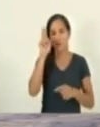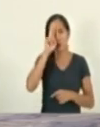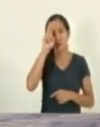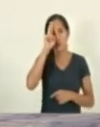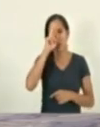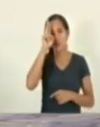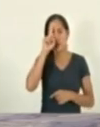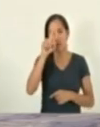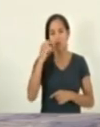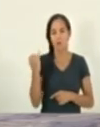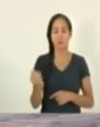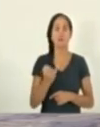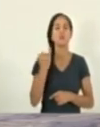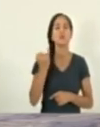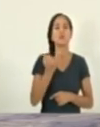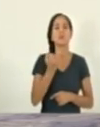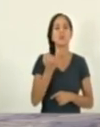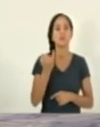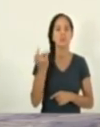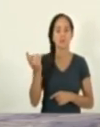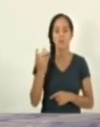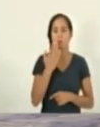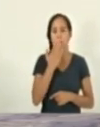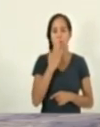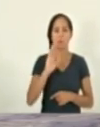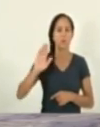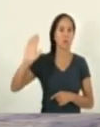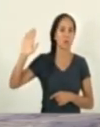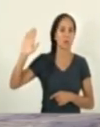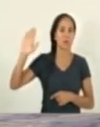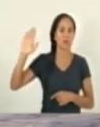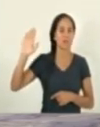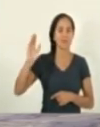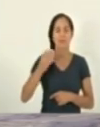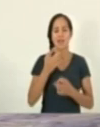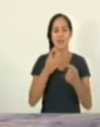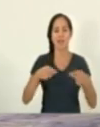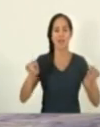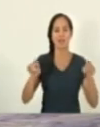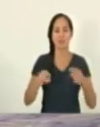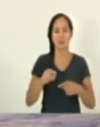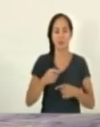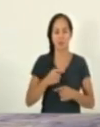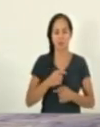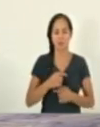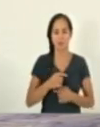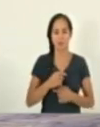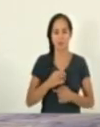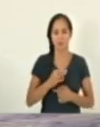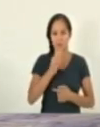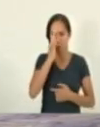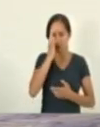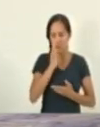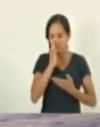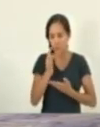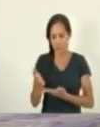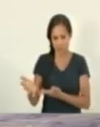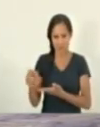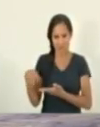de Roberto Carlos de fazer essa promessa e ter cumprido até hoje. E como